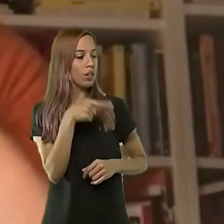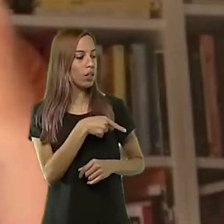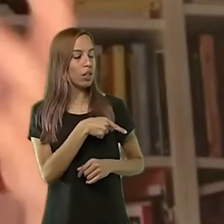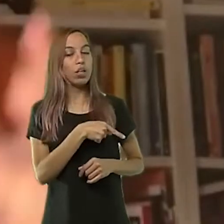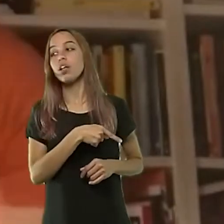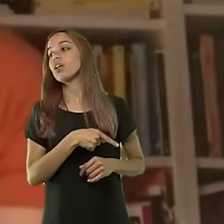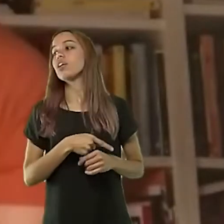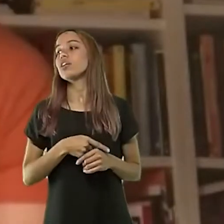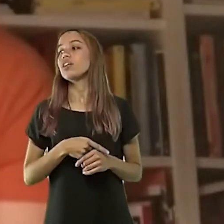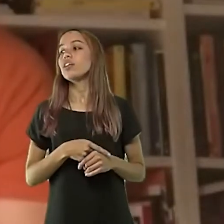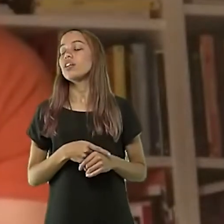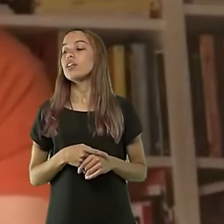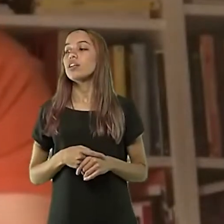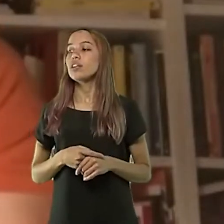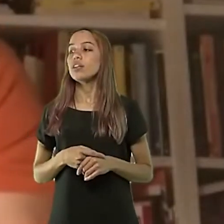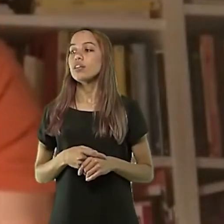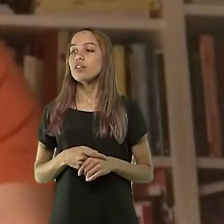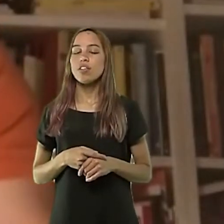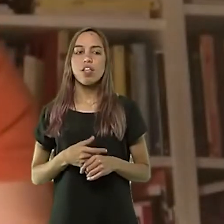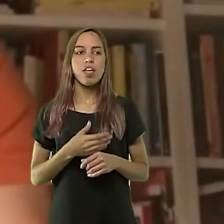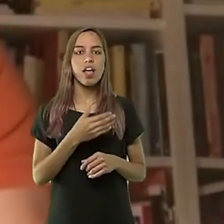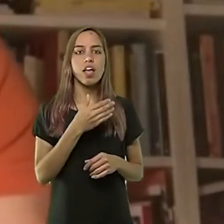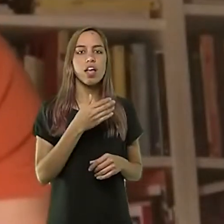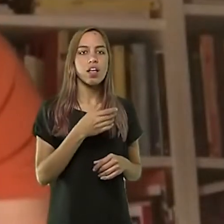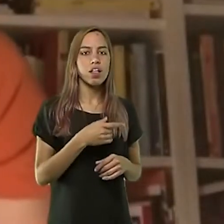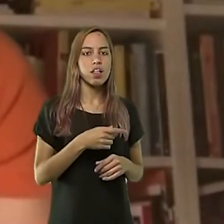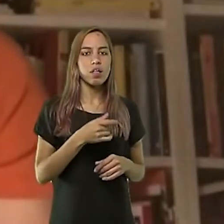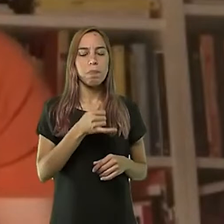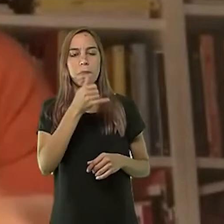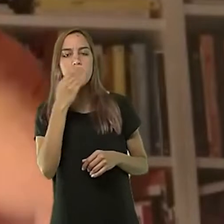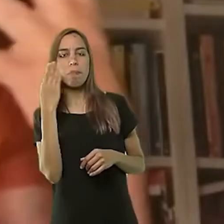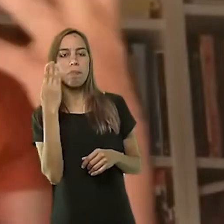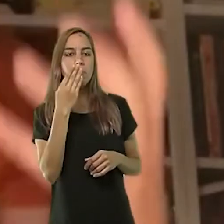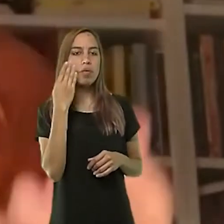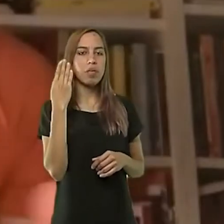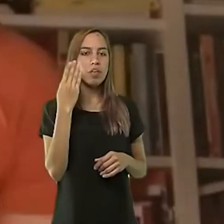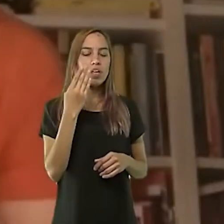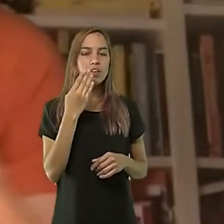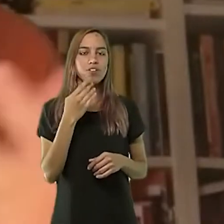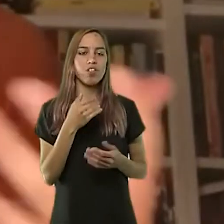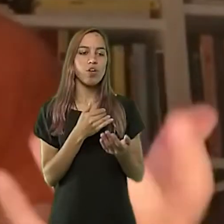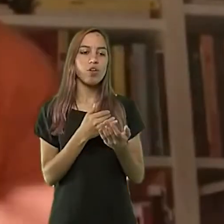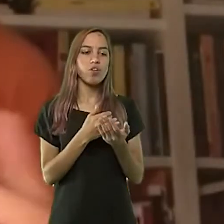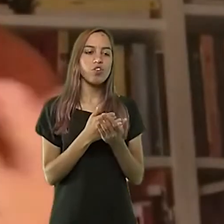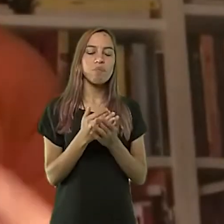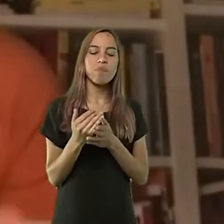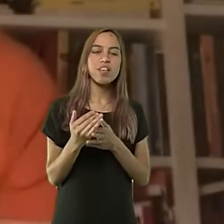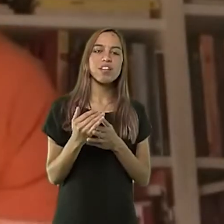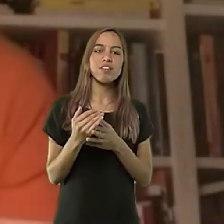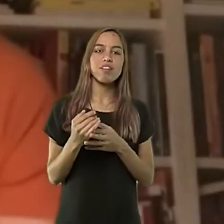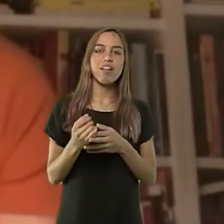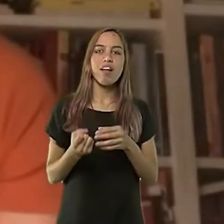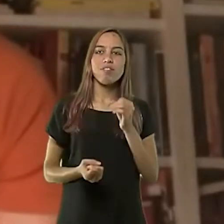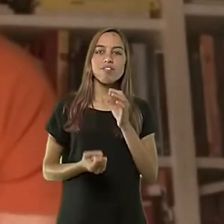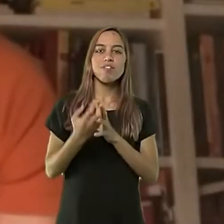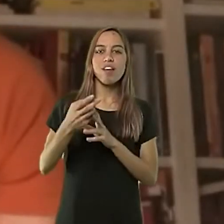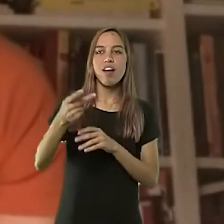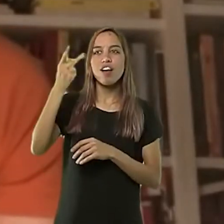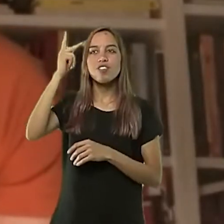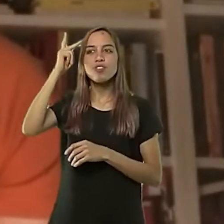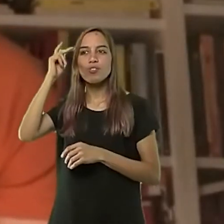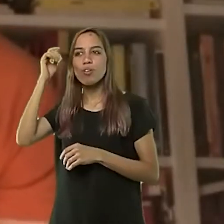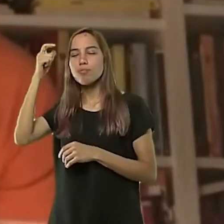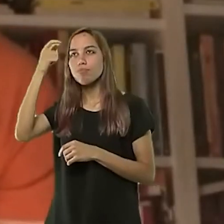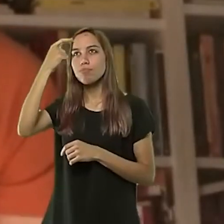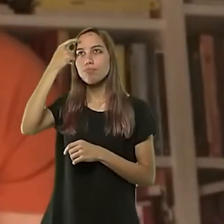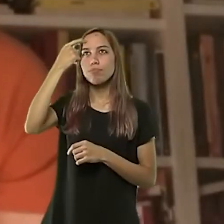este romance estranho entre um homem e um ser inanimado, mas que é quase mitológico, né? A ideia